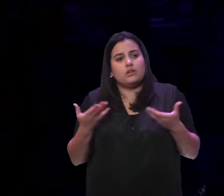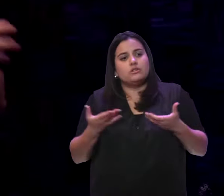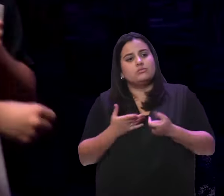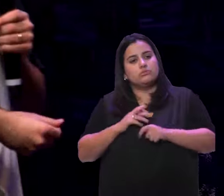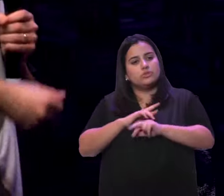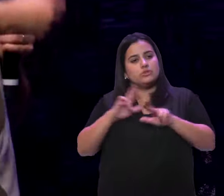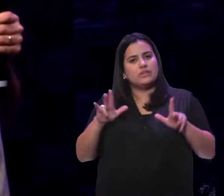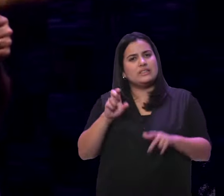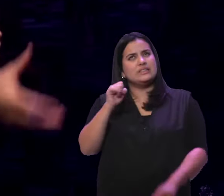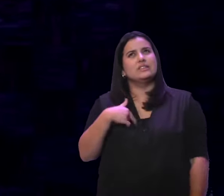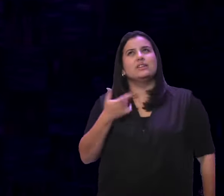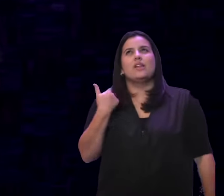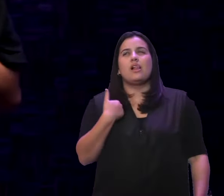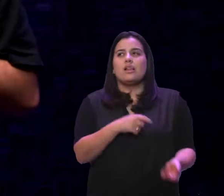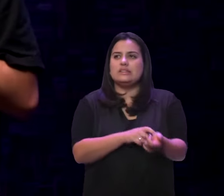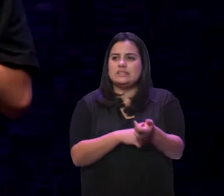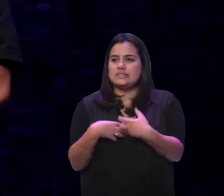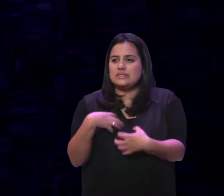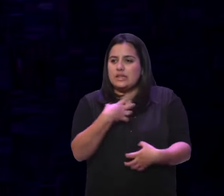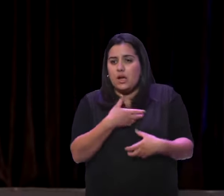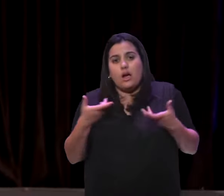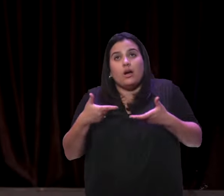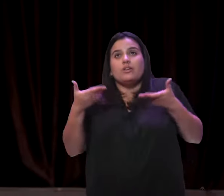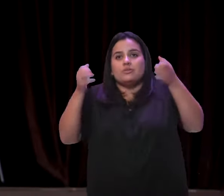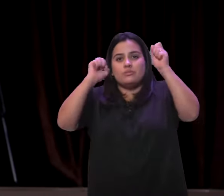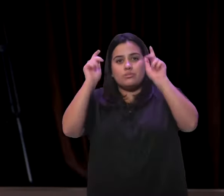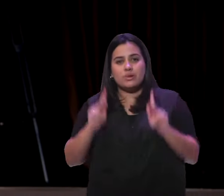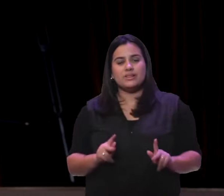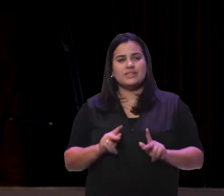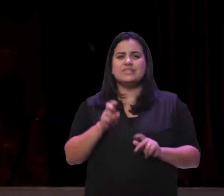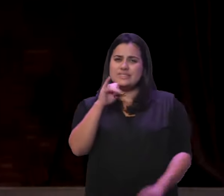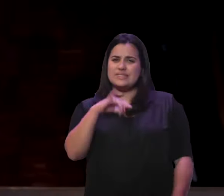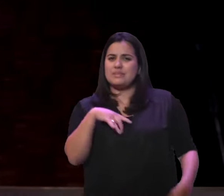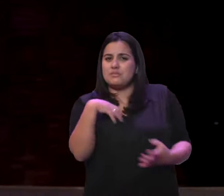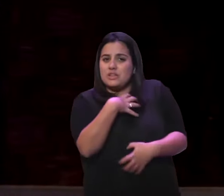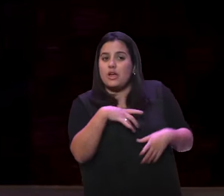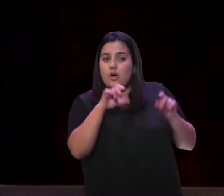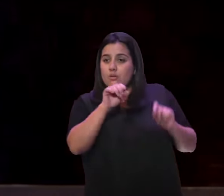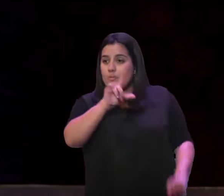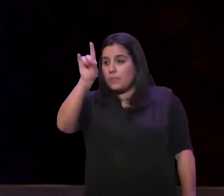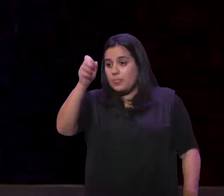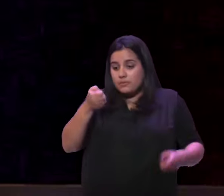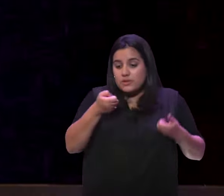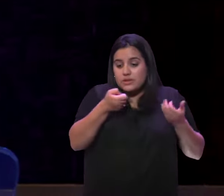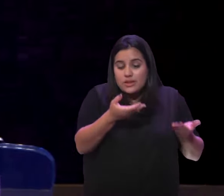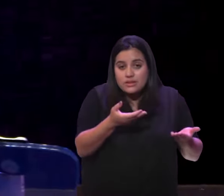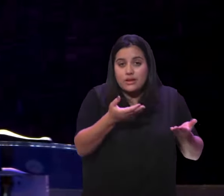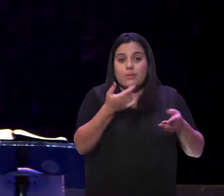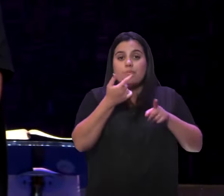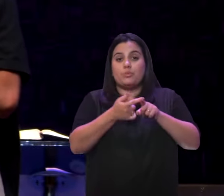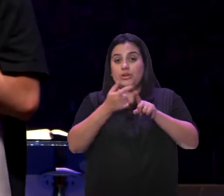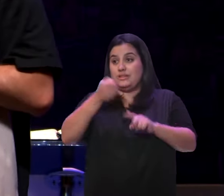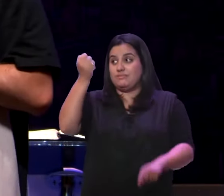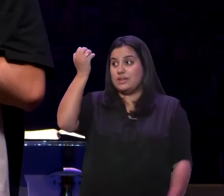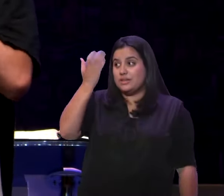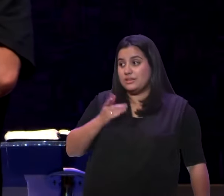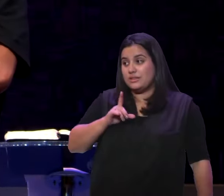Antes ansiosos, agora em paz. E mesmo em meio à ansiedade, Deus visita, porque onde a presença de Deus